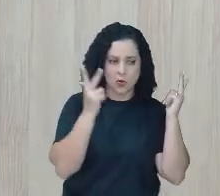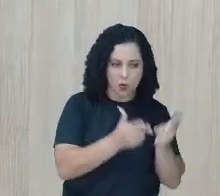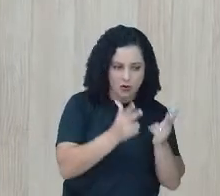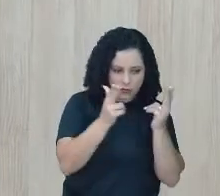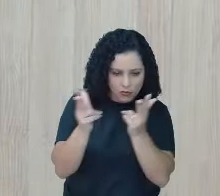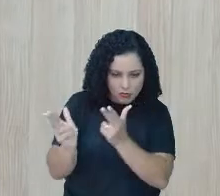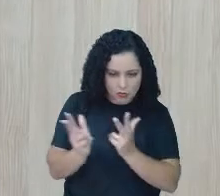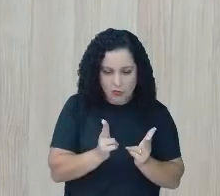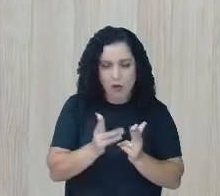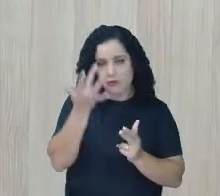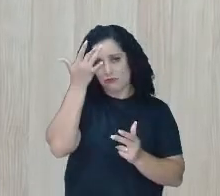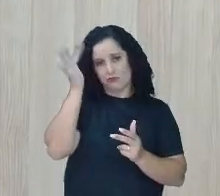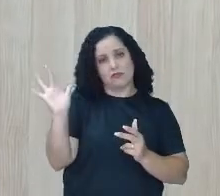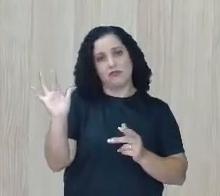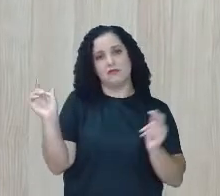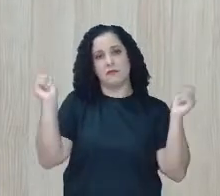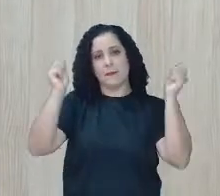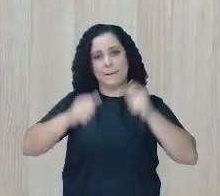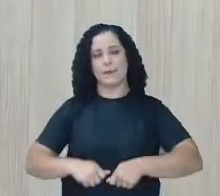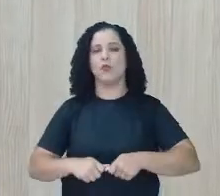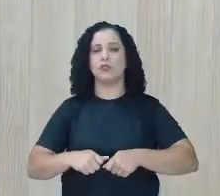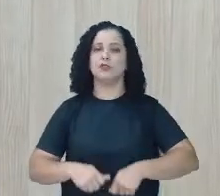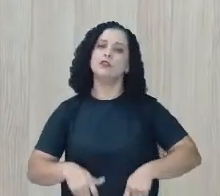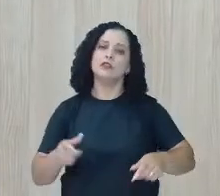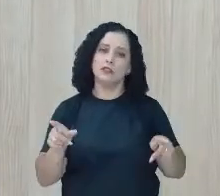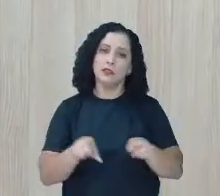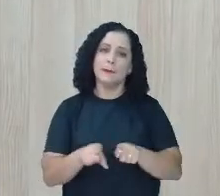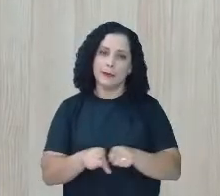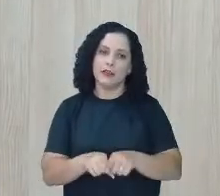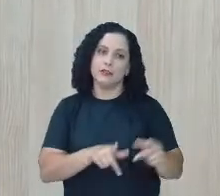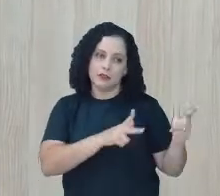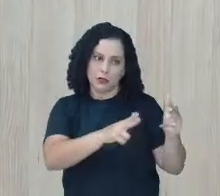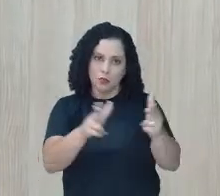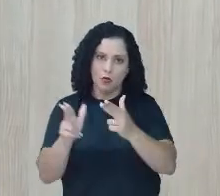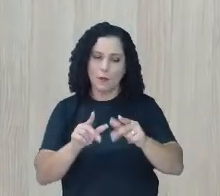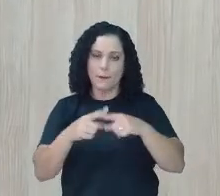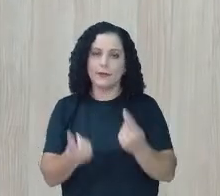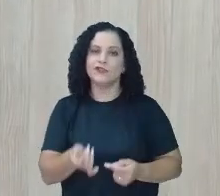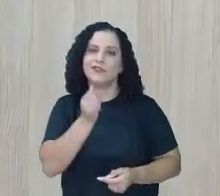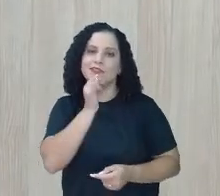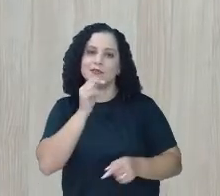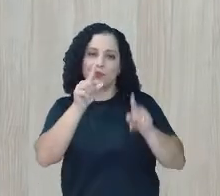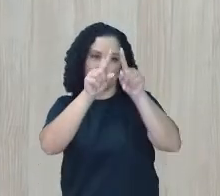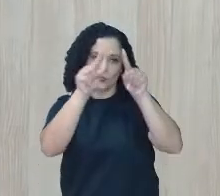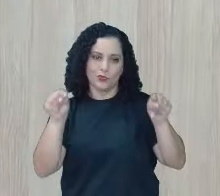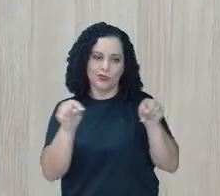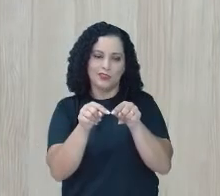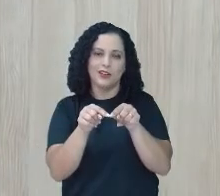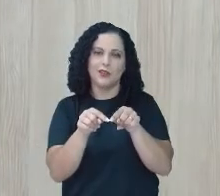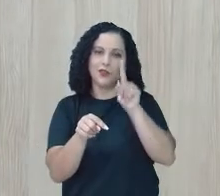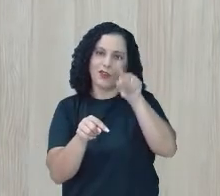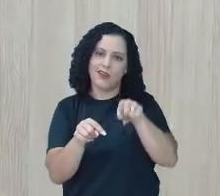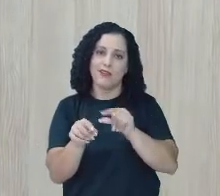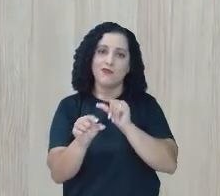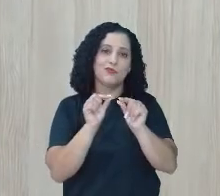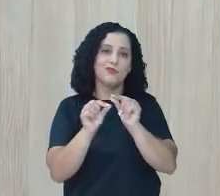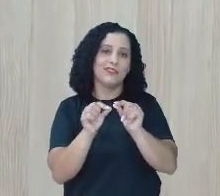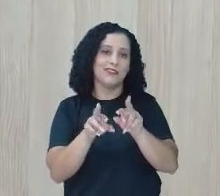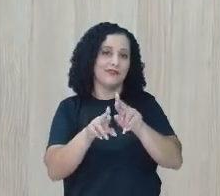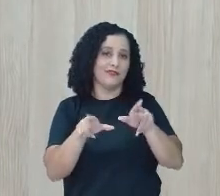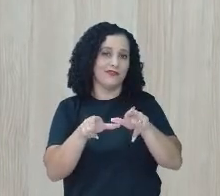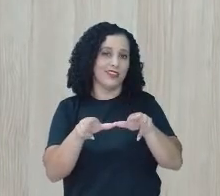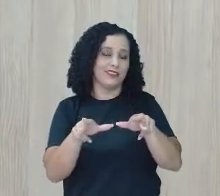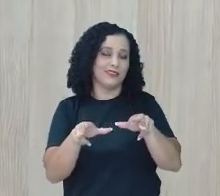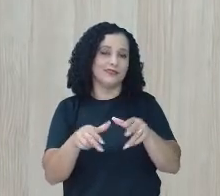gente pode ter a situação que todos os ângulos sejam idênticos, mas um triângulo, por exemplo, a gente viu que tem triângulo equilátero,